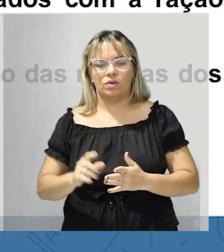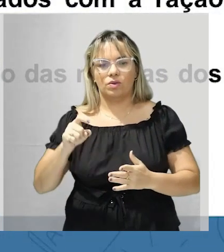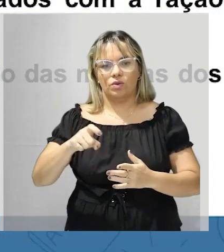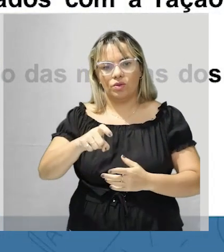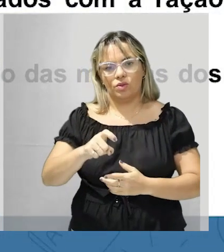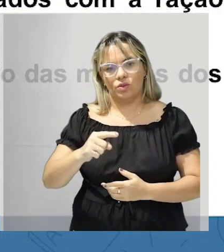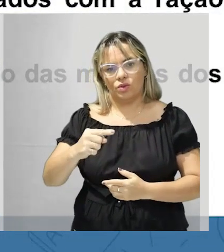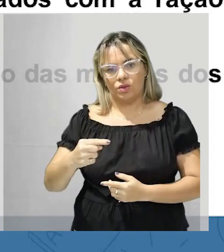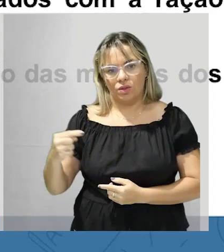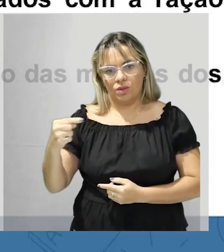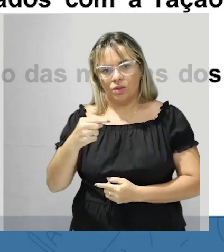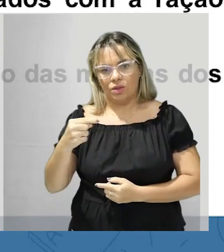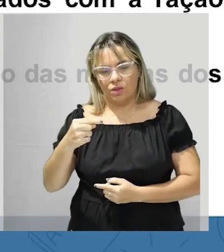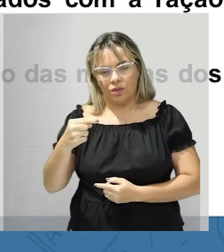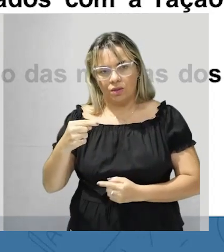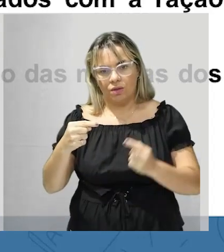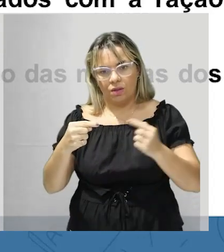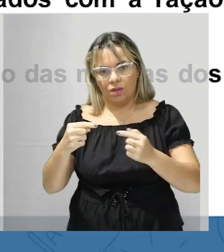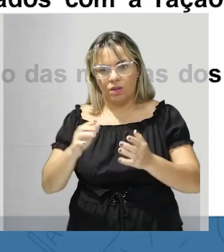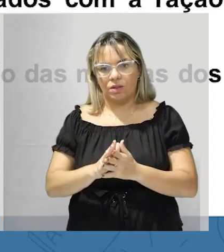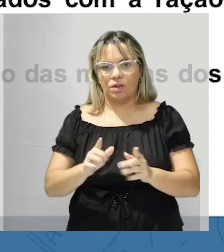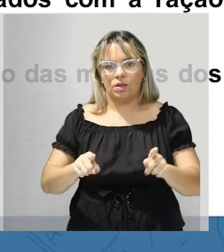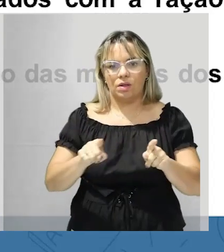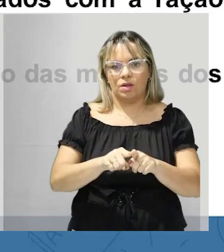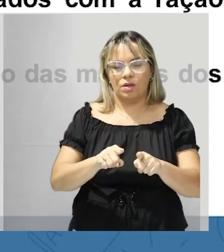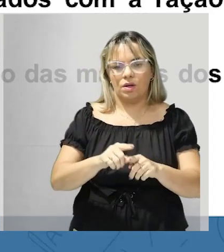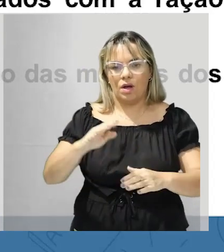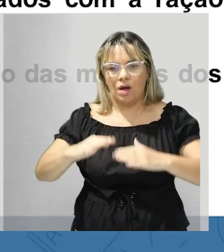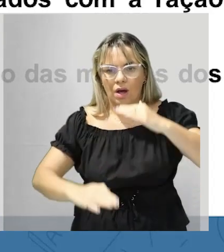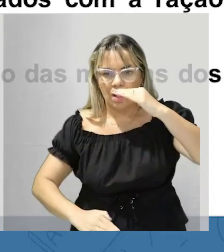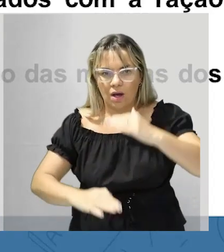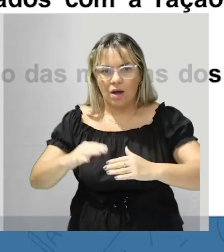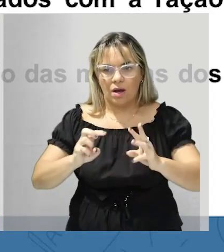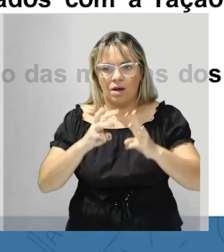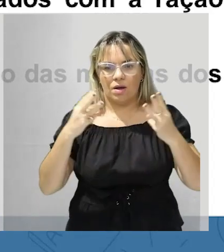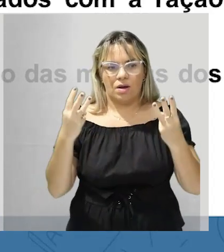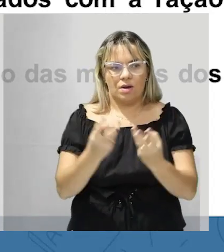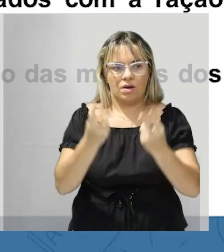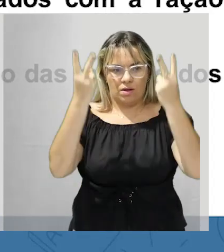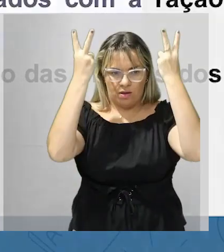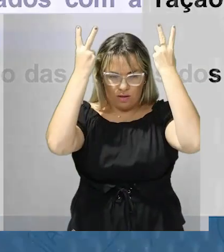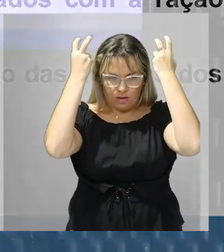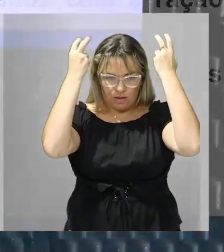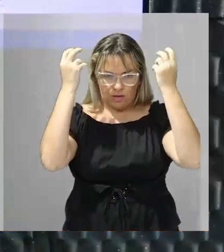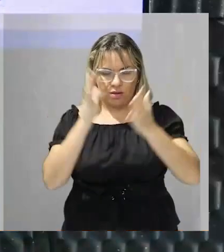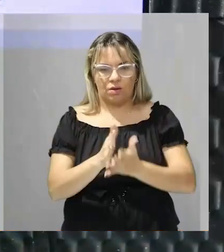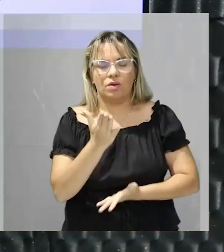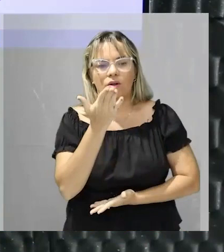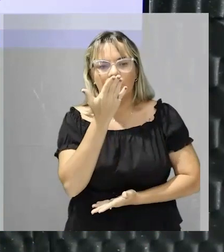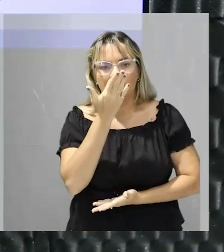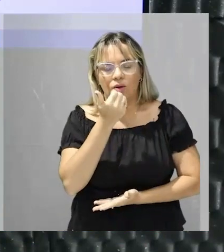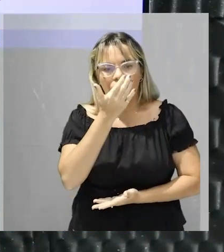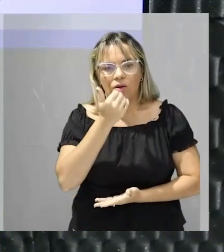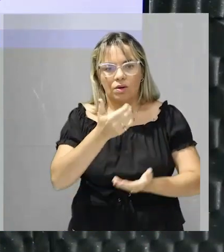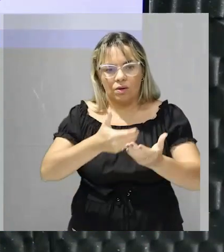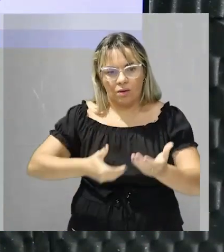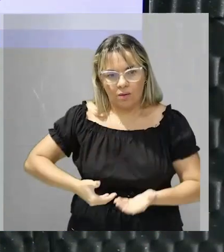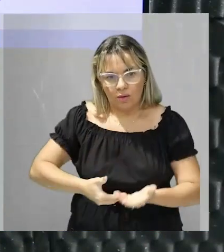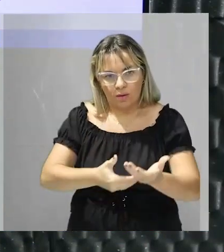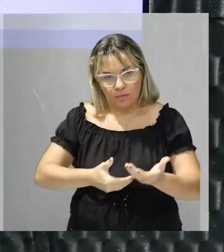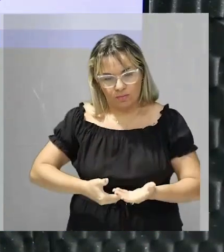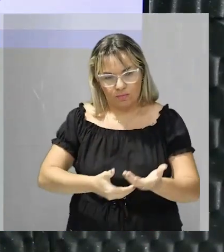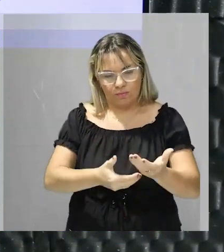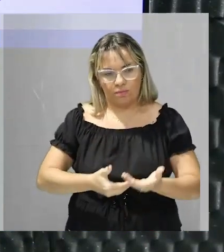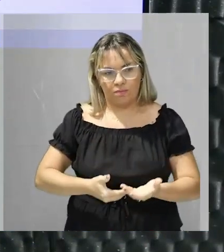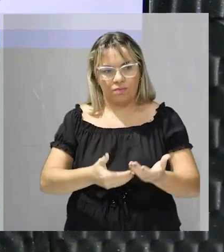a média das massas dos coelhos que foram alimentados com uma determinada ração Então veja